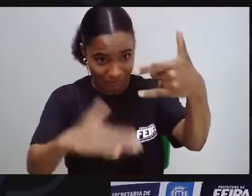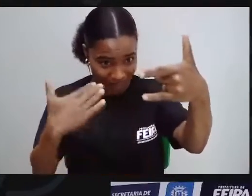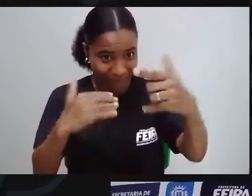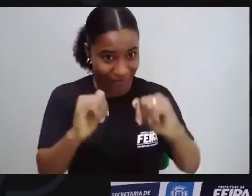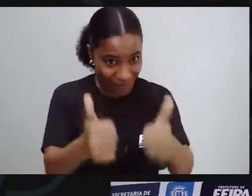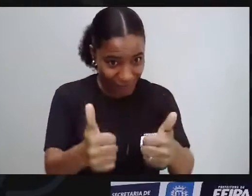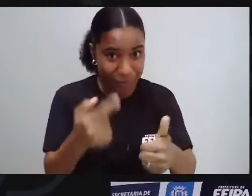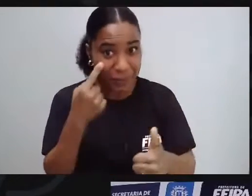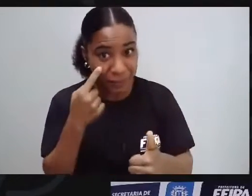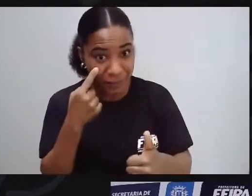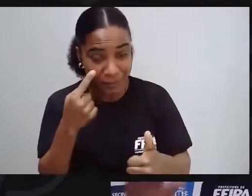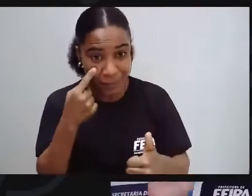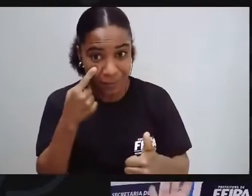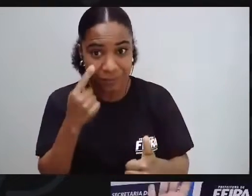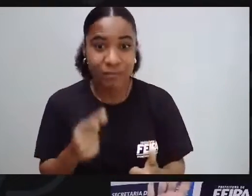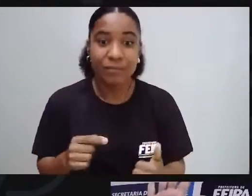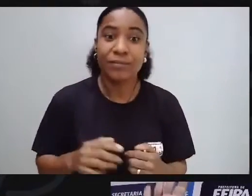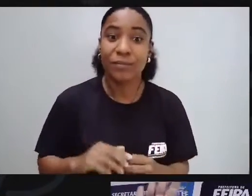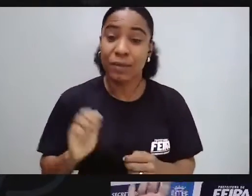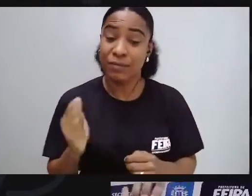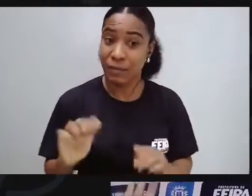número 9 tentar